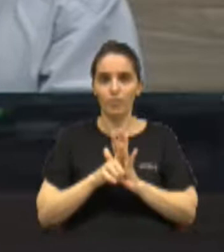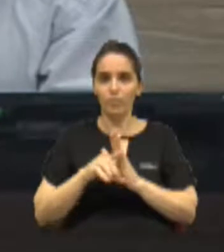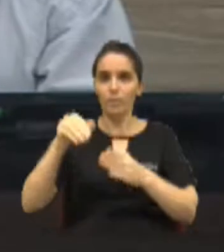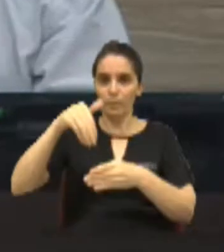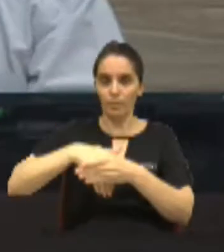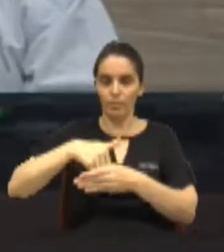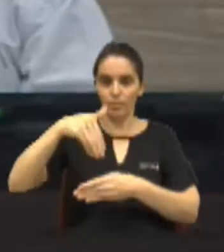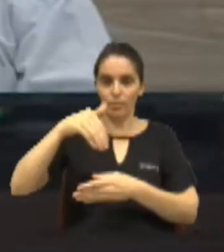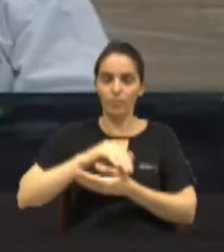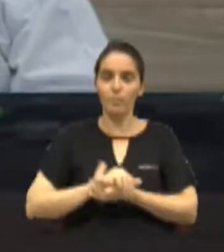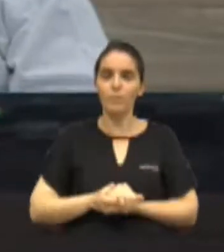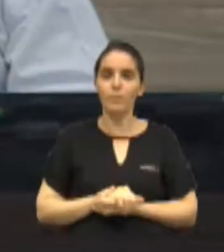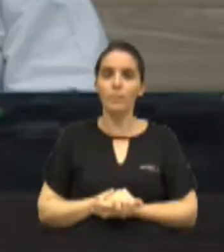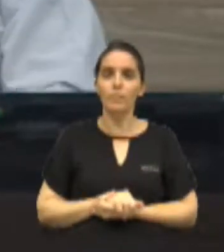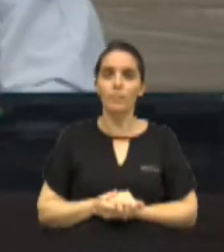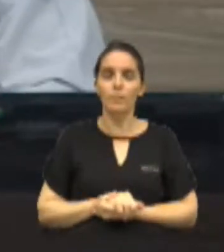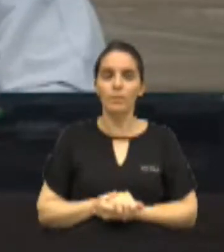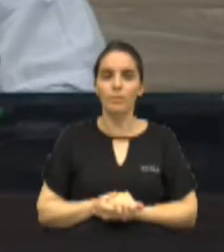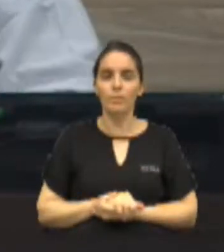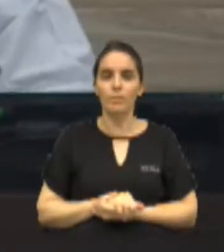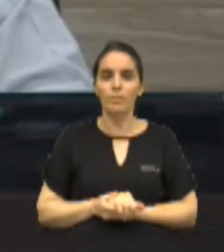votação.